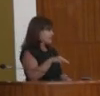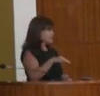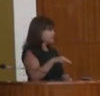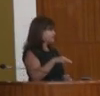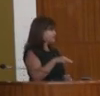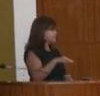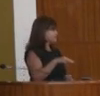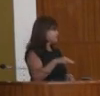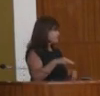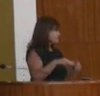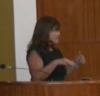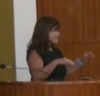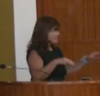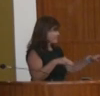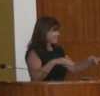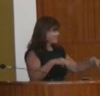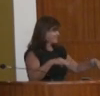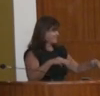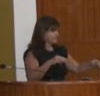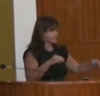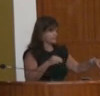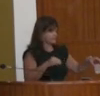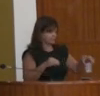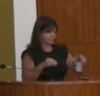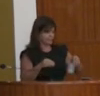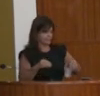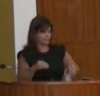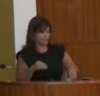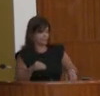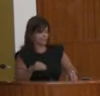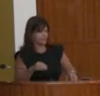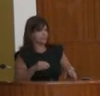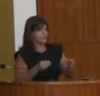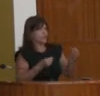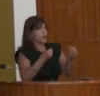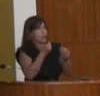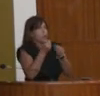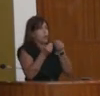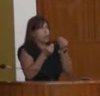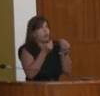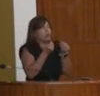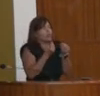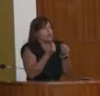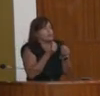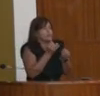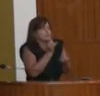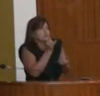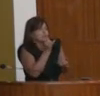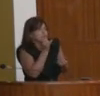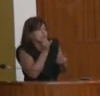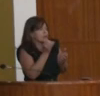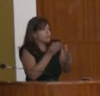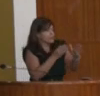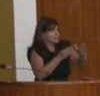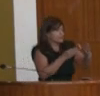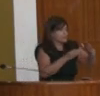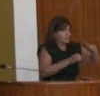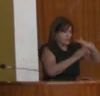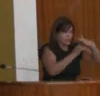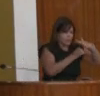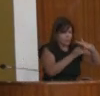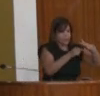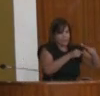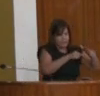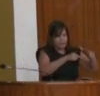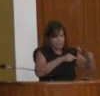deve fazer para que não haja esse descompasso entre a empresa, entre o que a empresa quer, precisa, e a